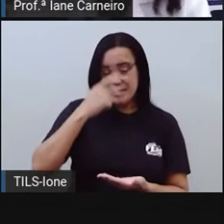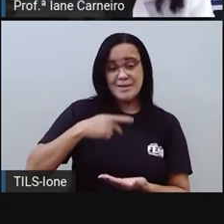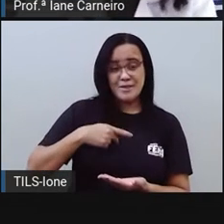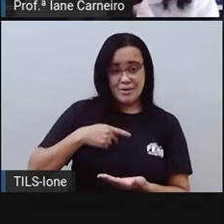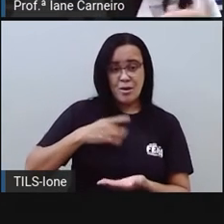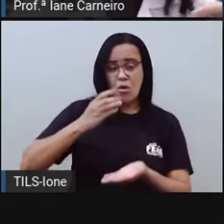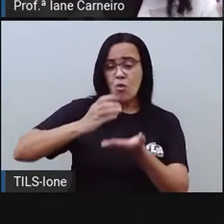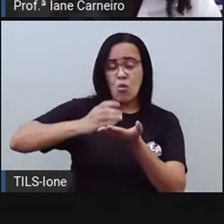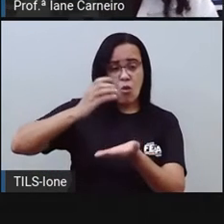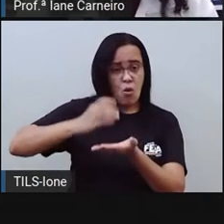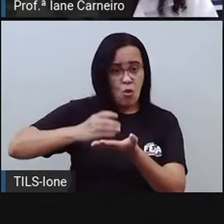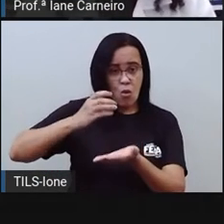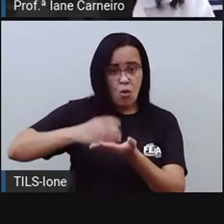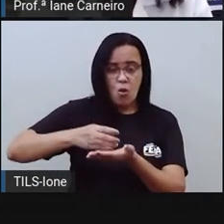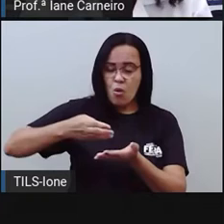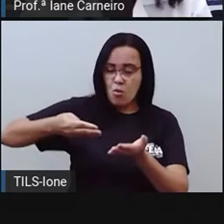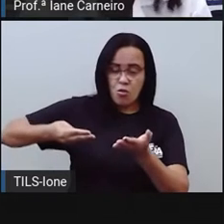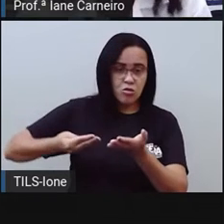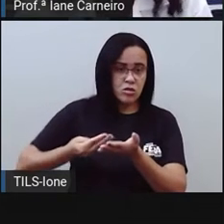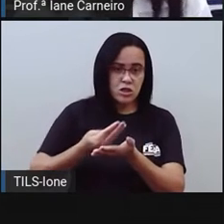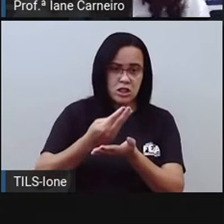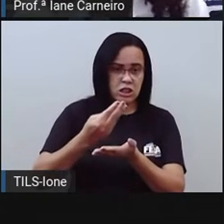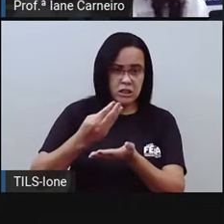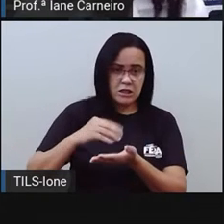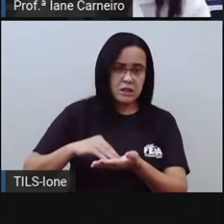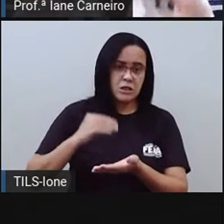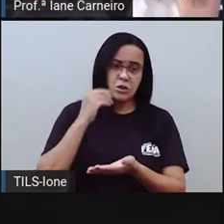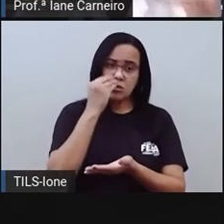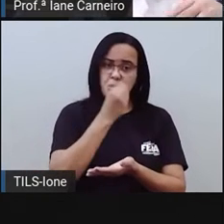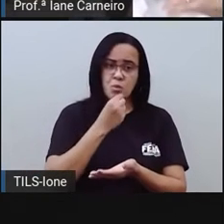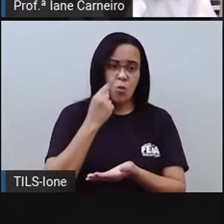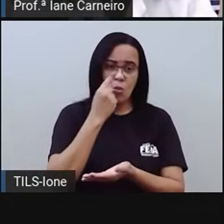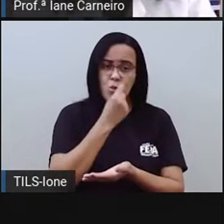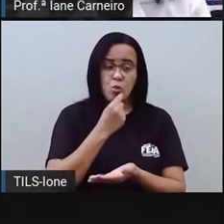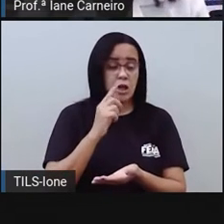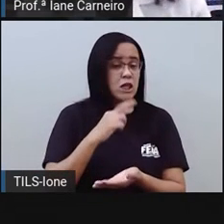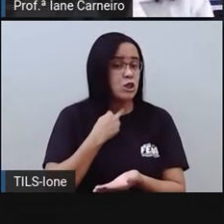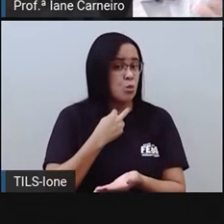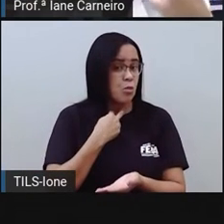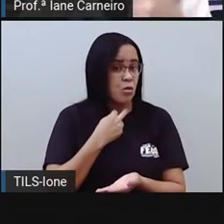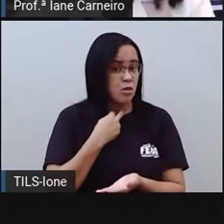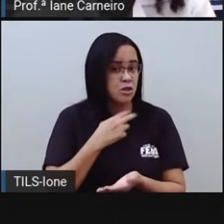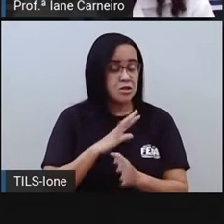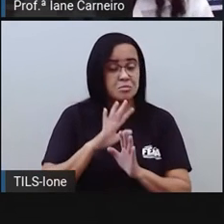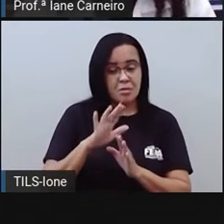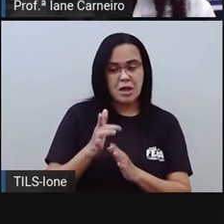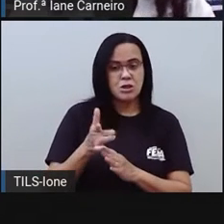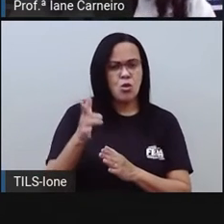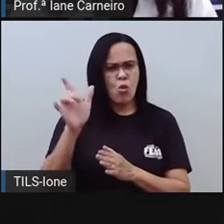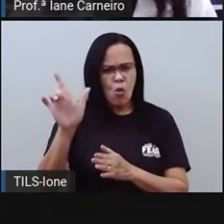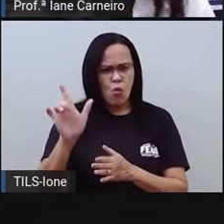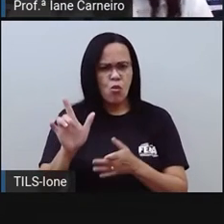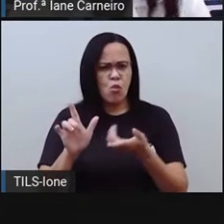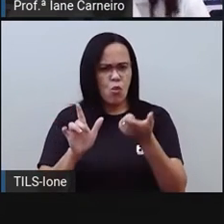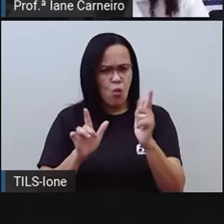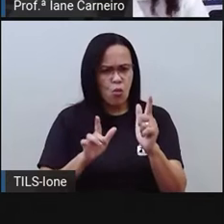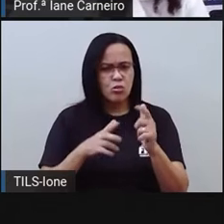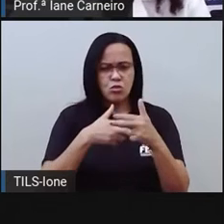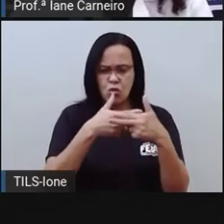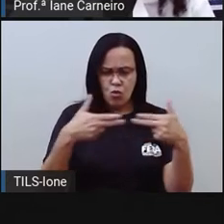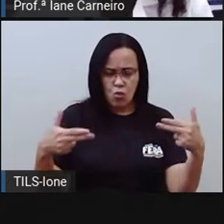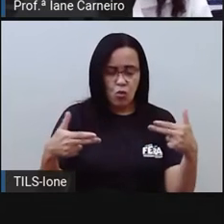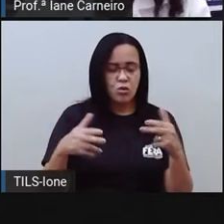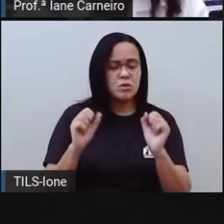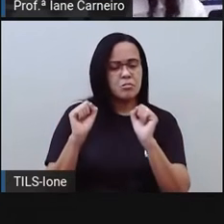Talheres. A gente não pode compartilhar algumas coisas, mas tem outras coisas que a gente pode compartilhar à